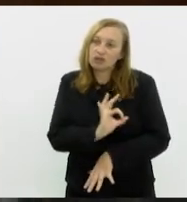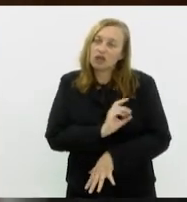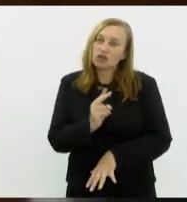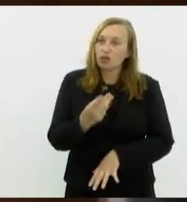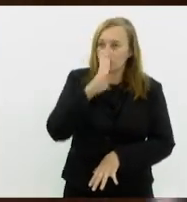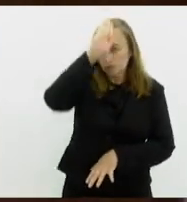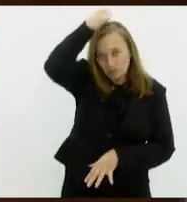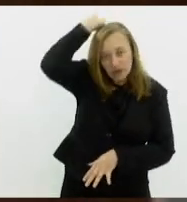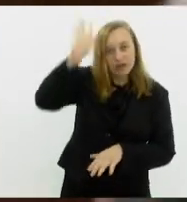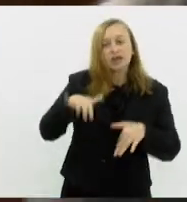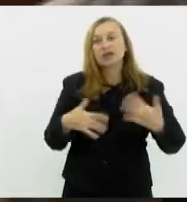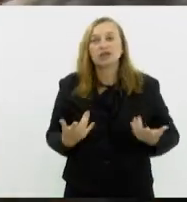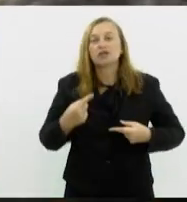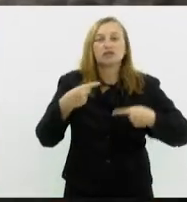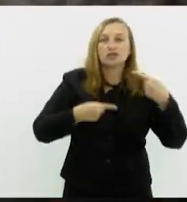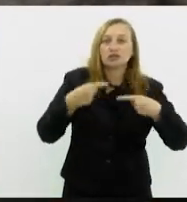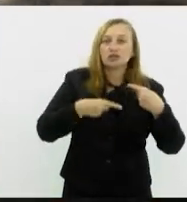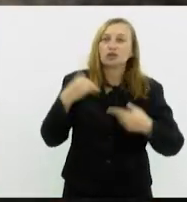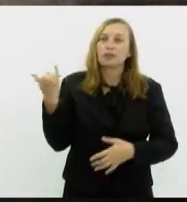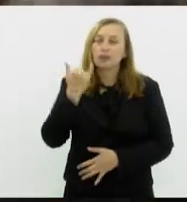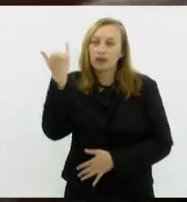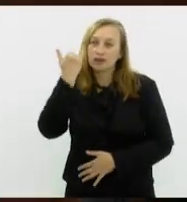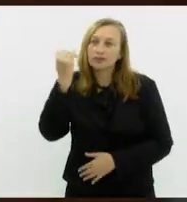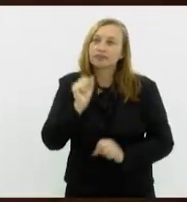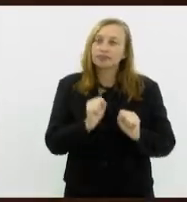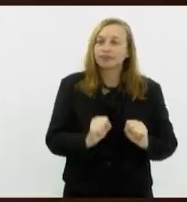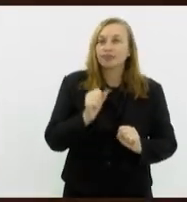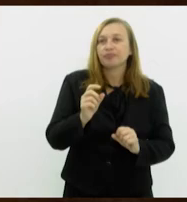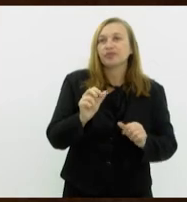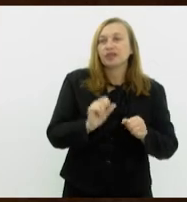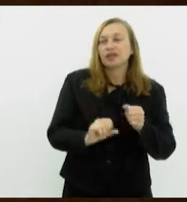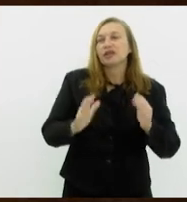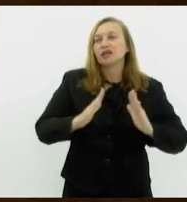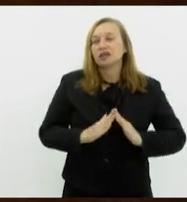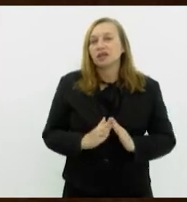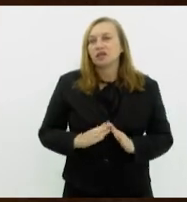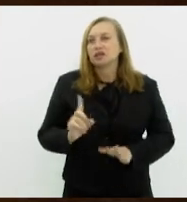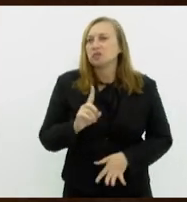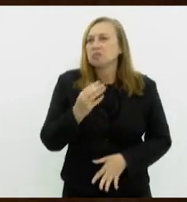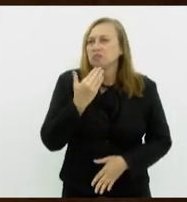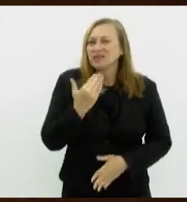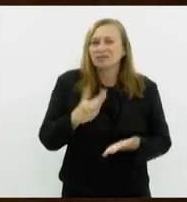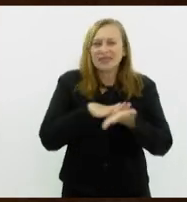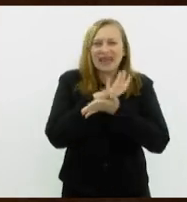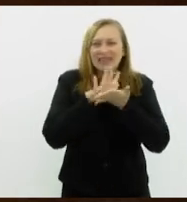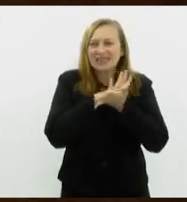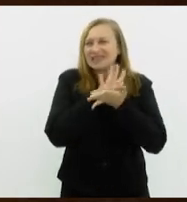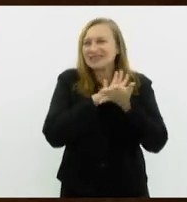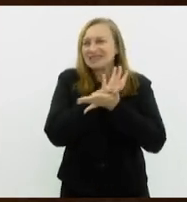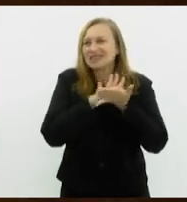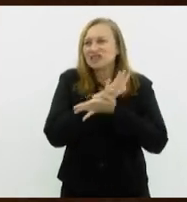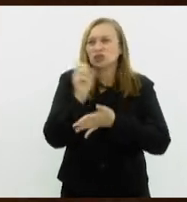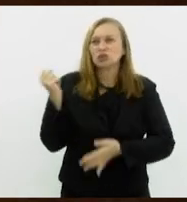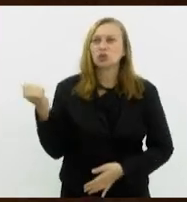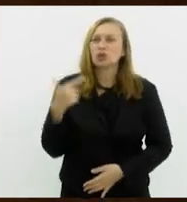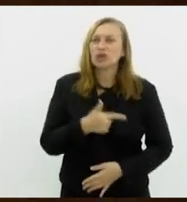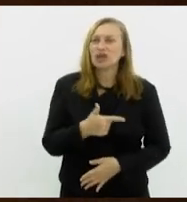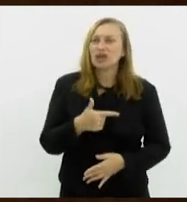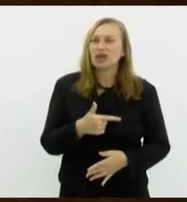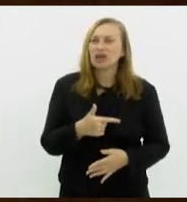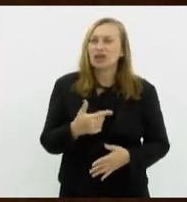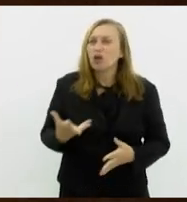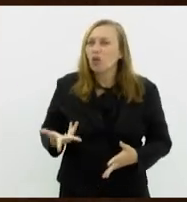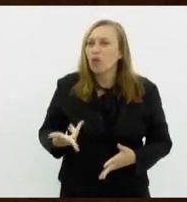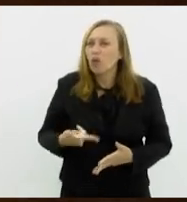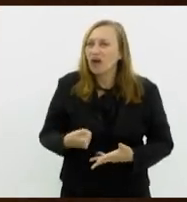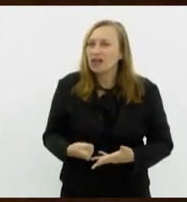bombeiros. Então, foi um debate importante que pudemos fazer nessa casa e não pedimos nada mais, nada menos do que paridade